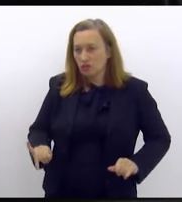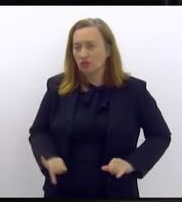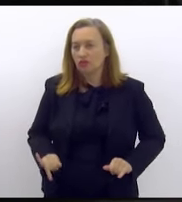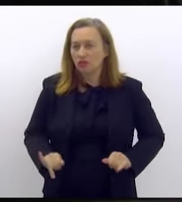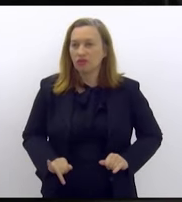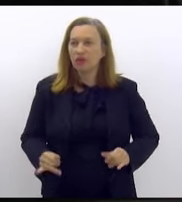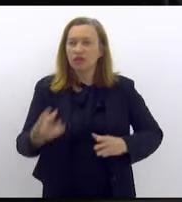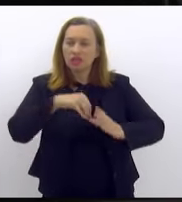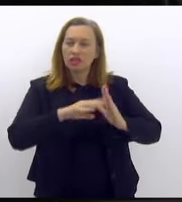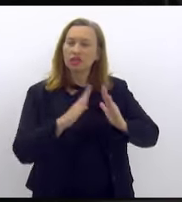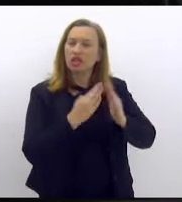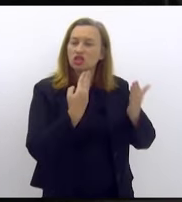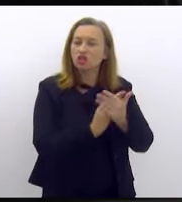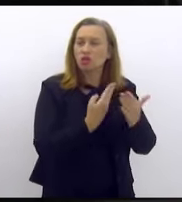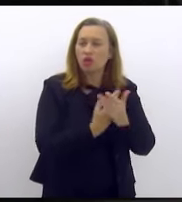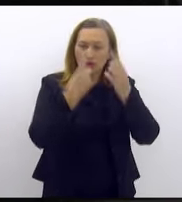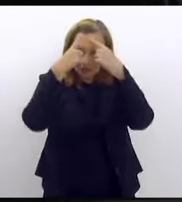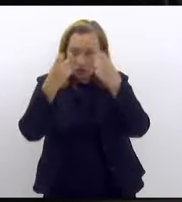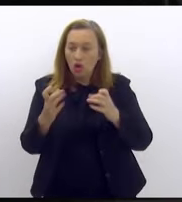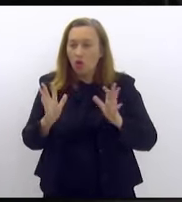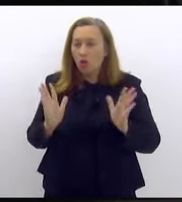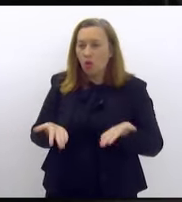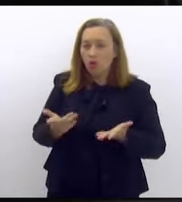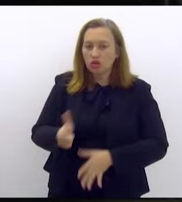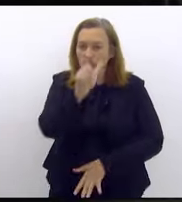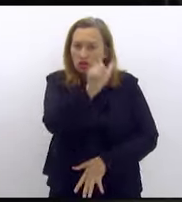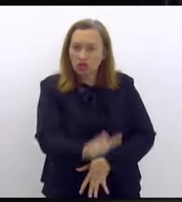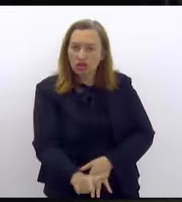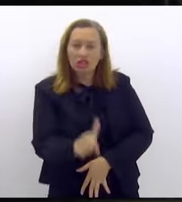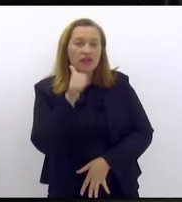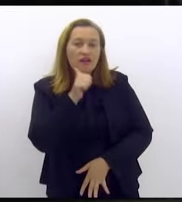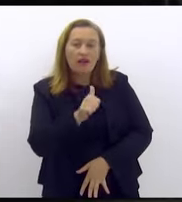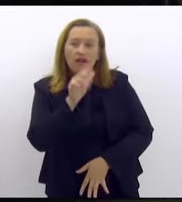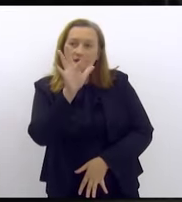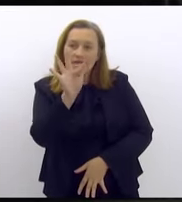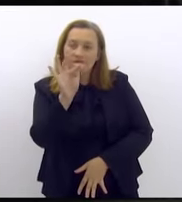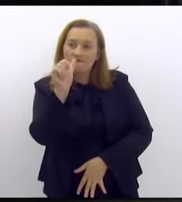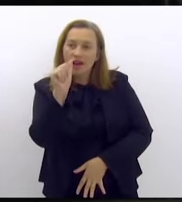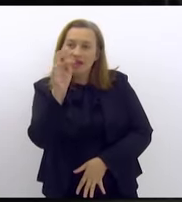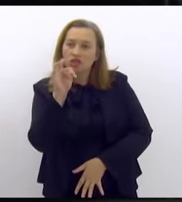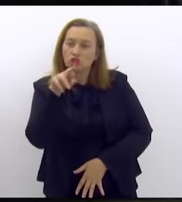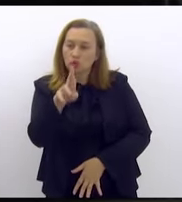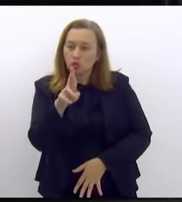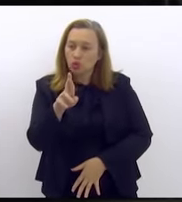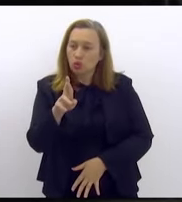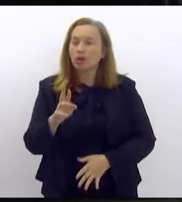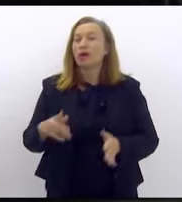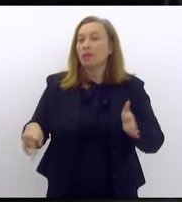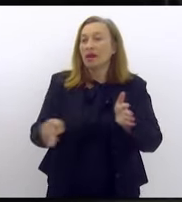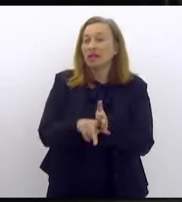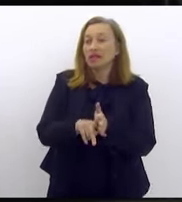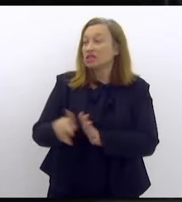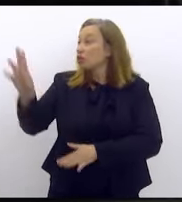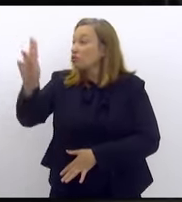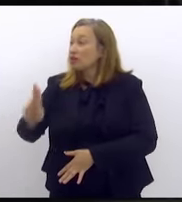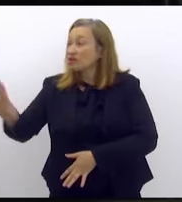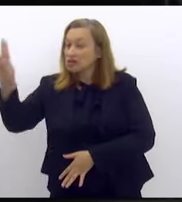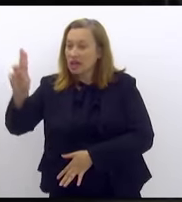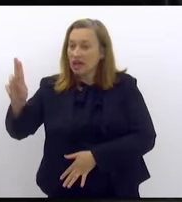ambiente escolar. Hoje, Fatu, senhor presidente, é uma das alunas em uma universidade norte-americana,